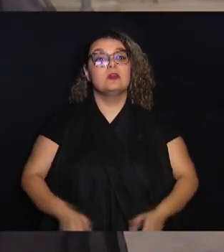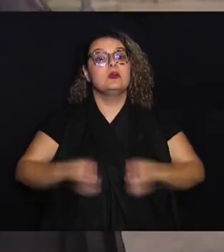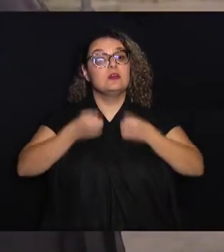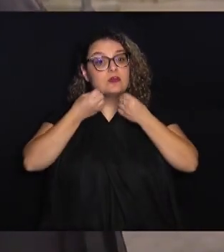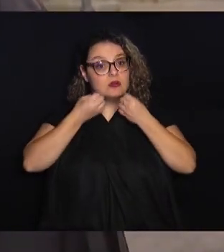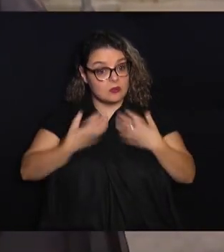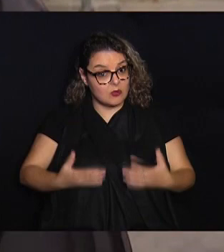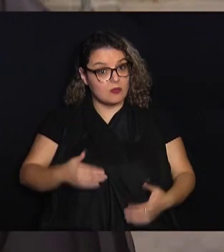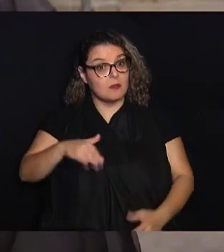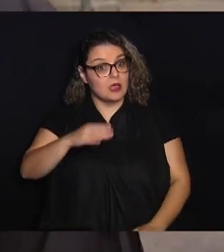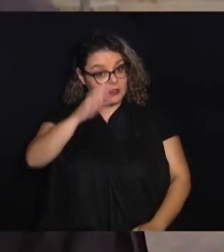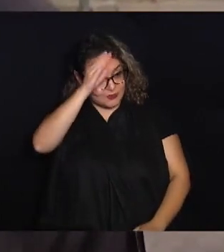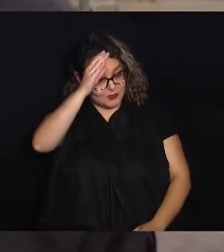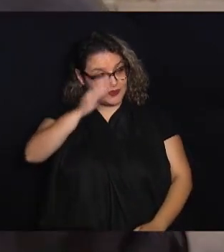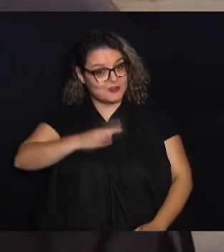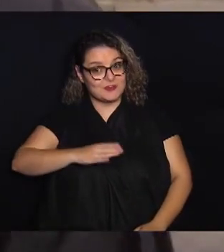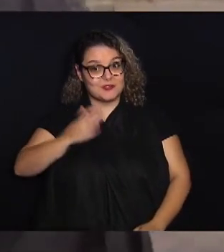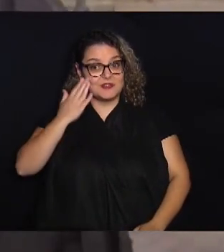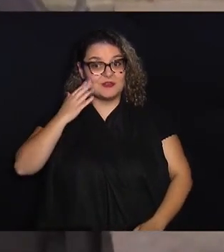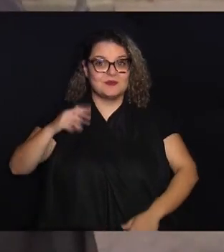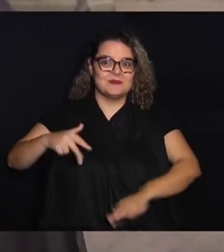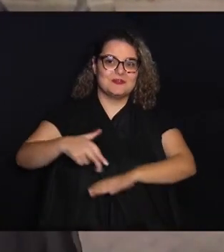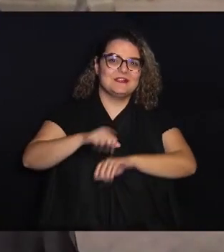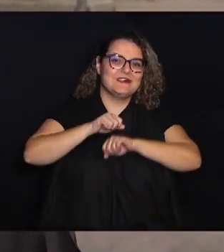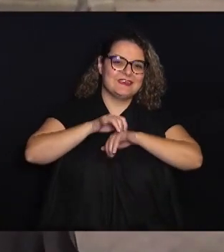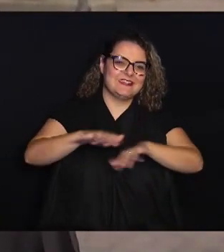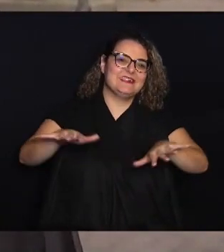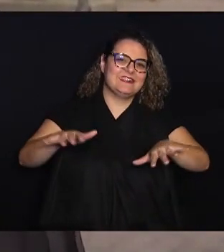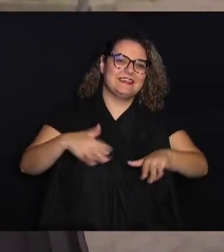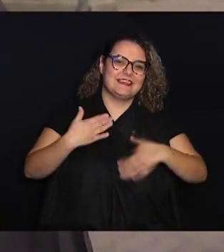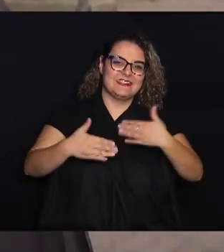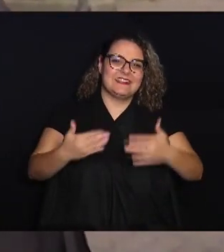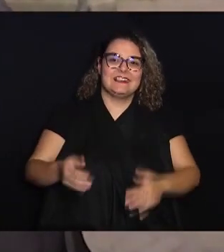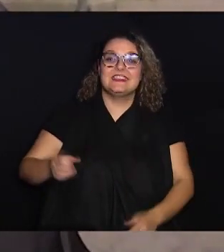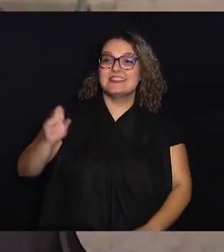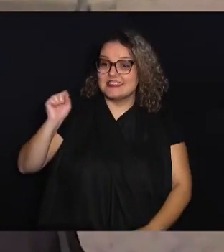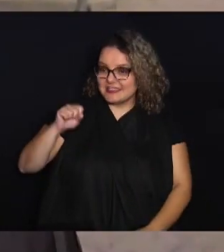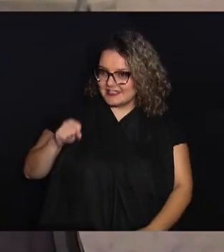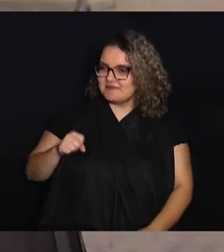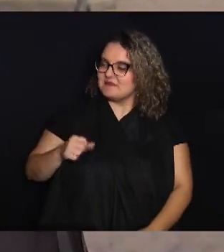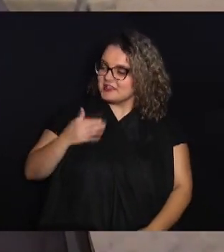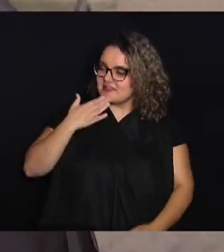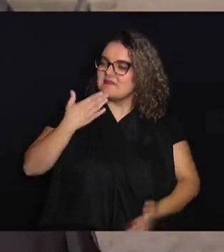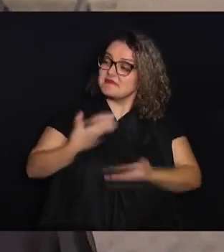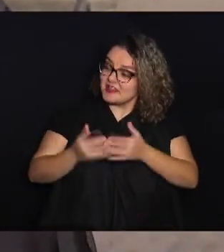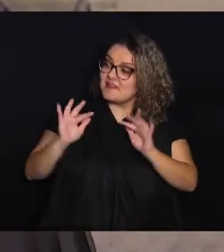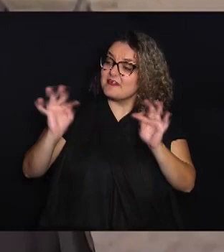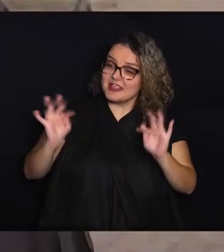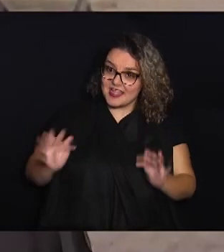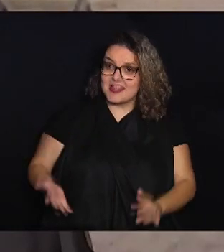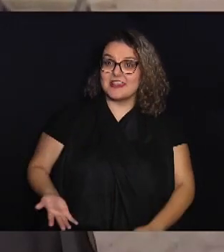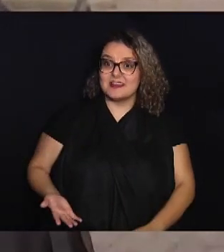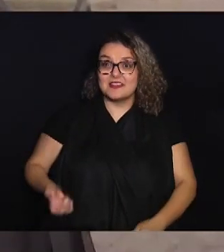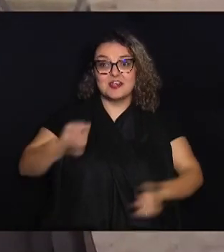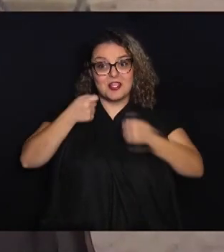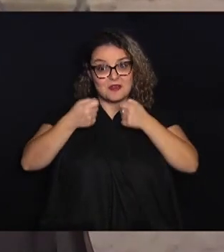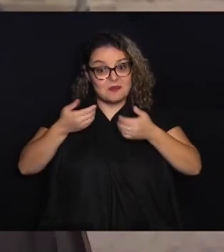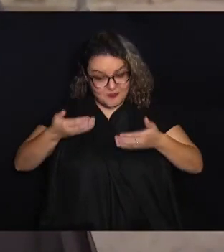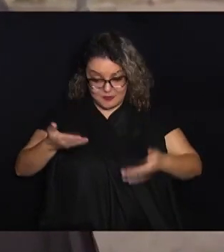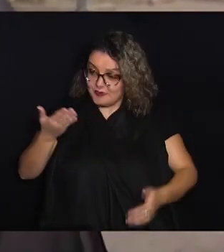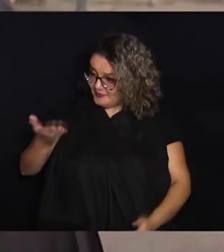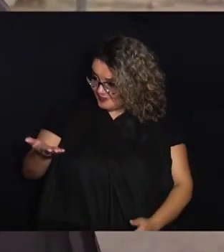agora mais um cidadão que sabe pode passar essa informação para frente. Eu fiquei super feliz de estar sendo entrevistado